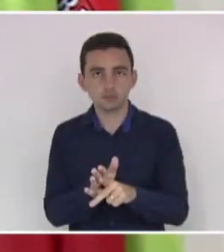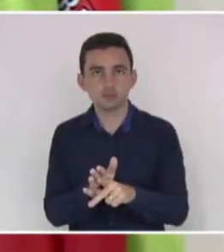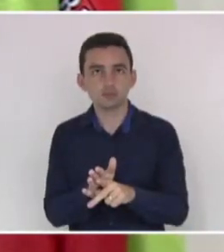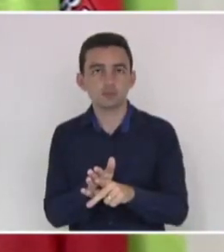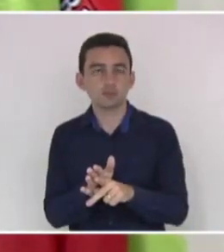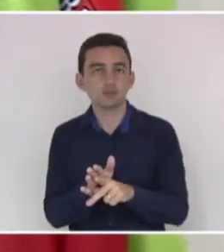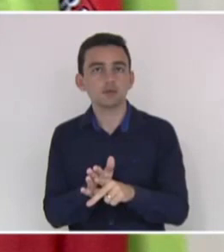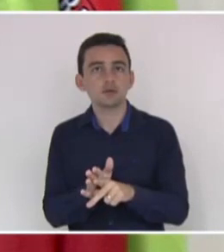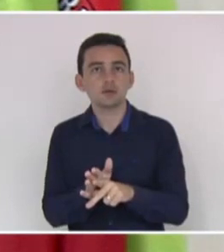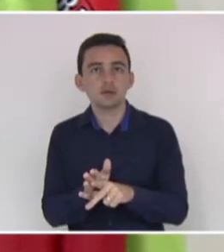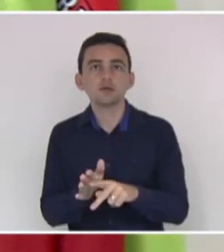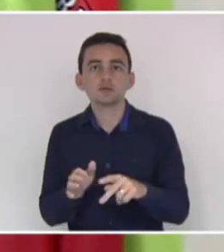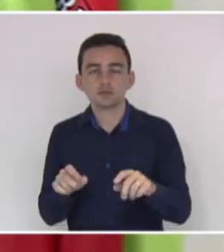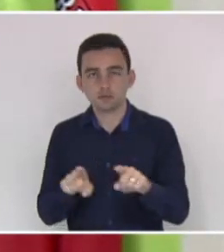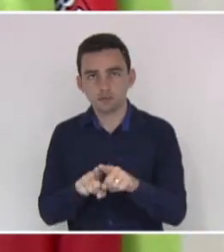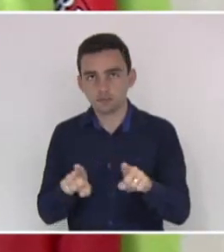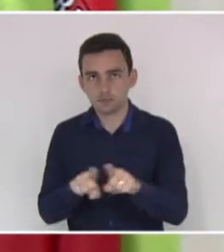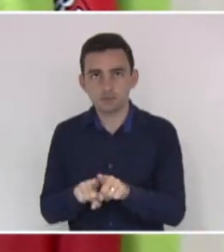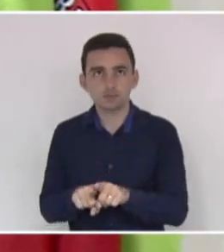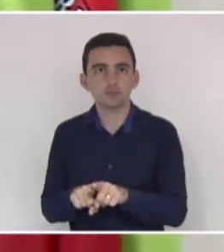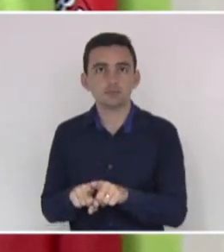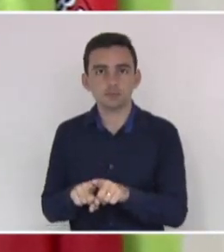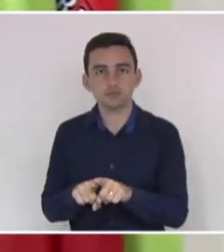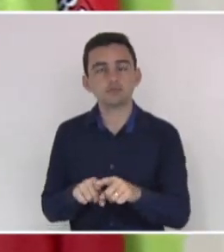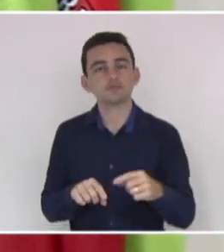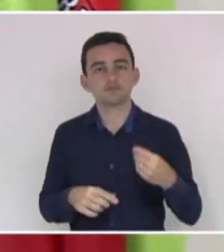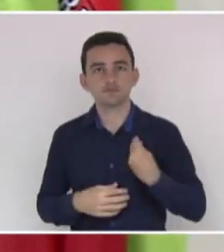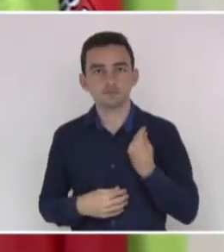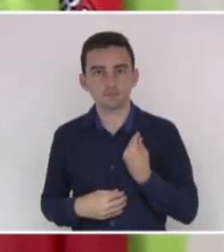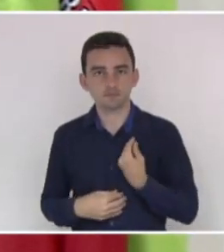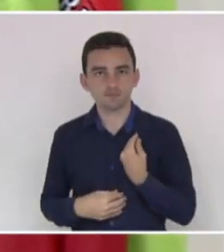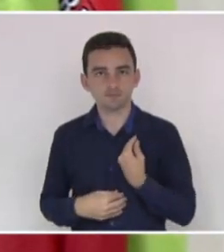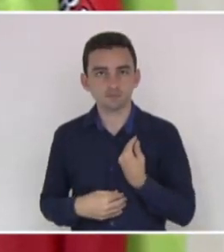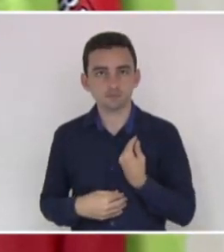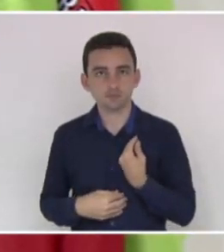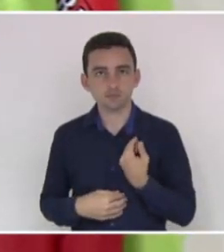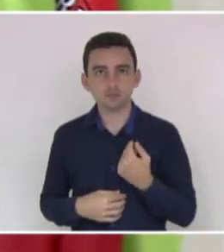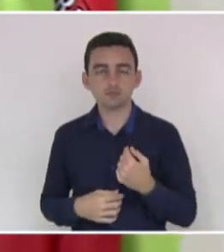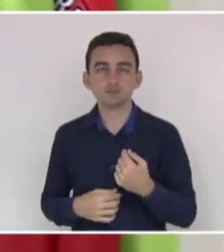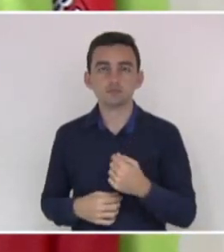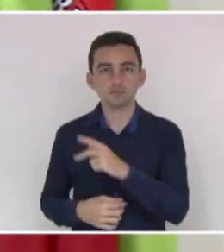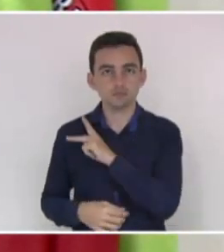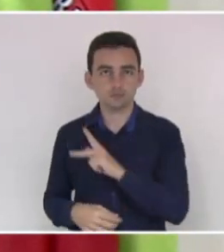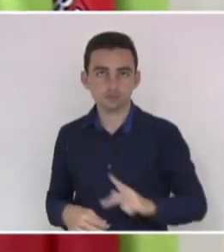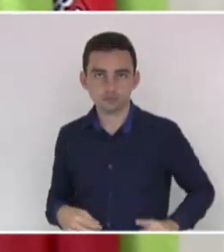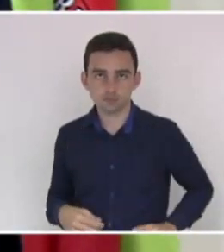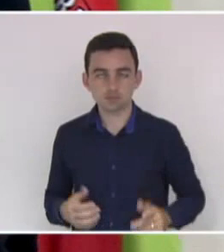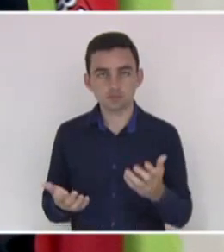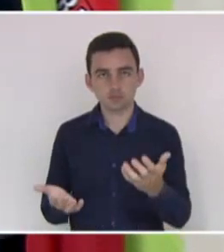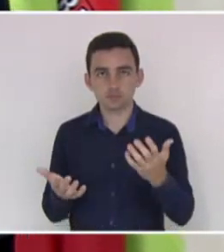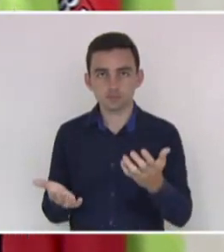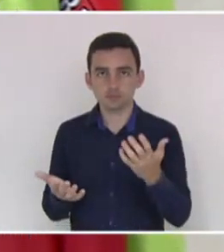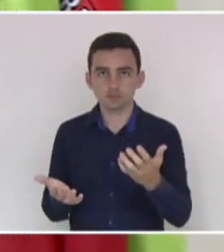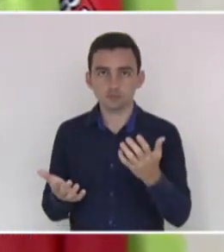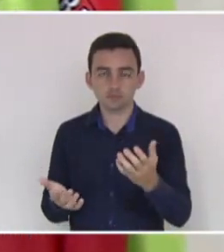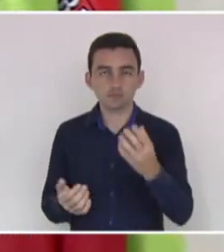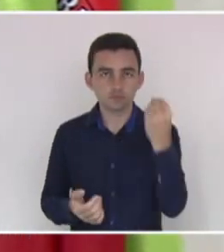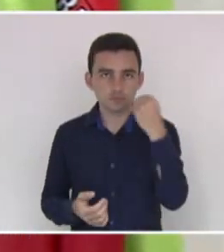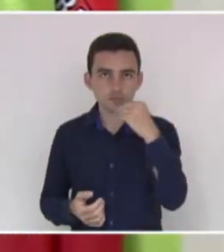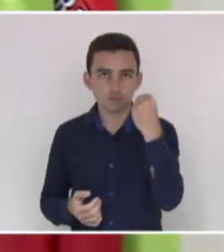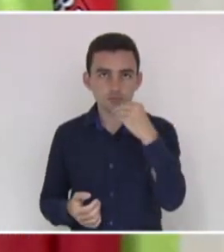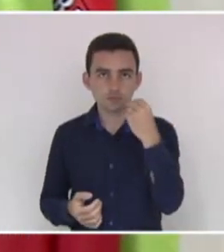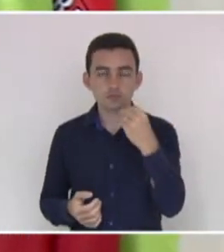também nos atendem. Senhor presidente, eu quero aproveitar essa oportunidade para fazer